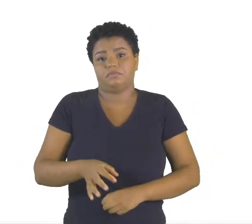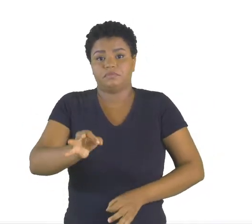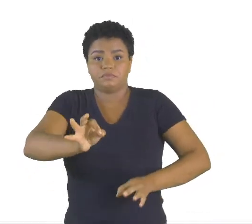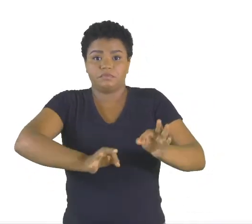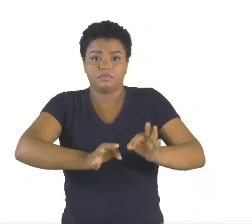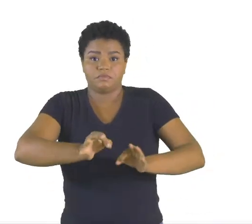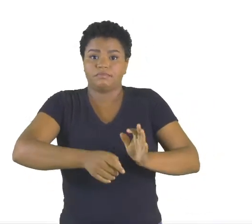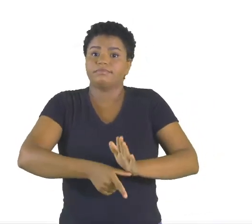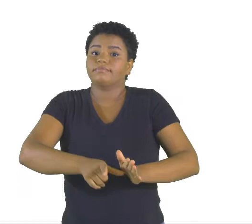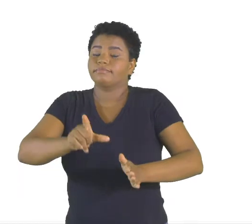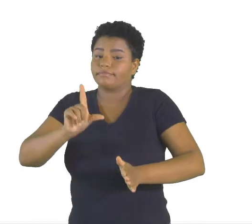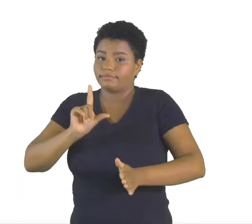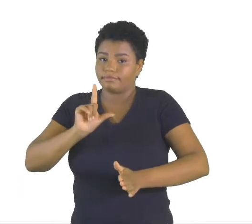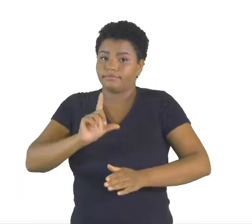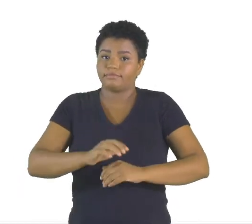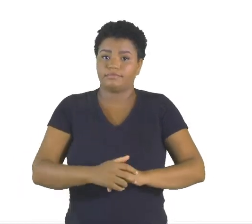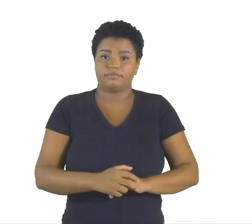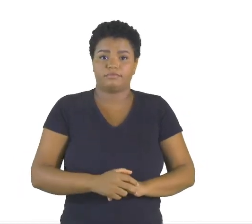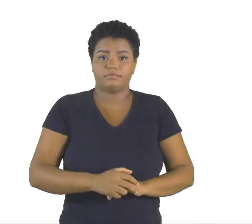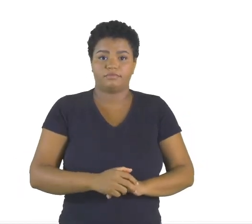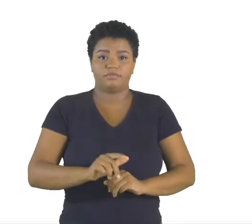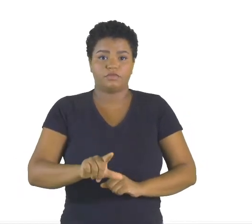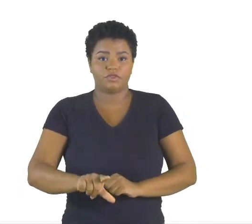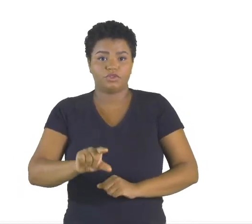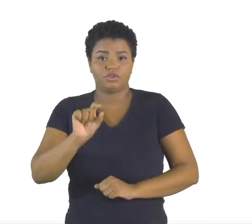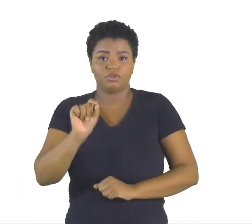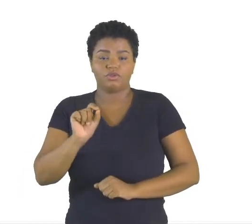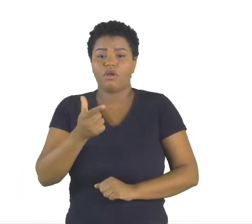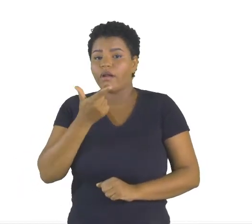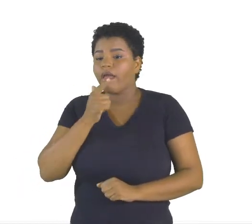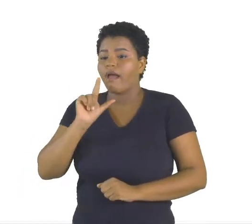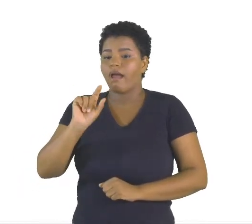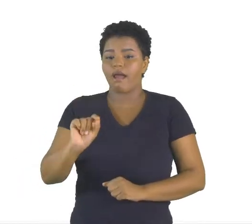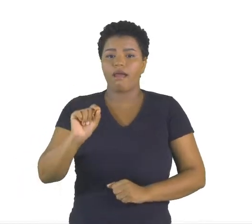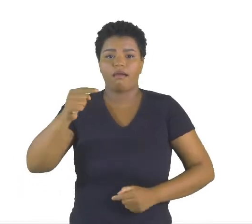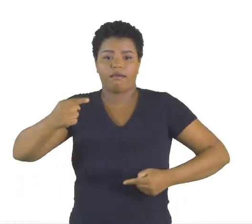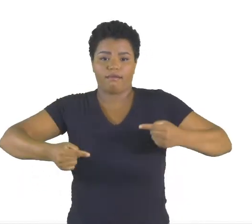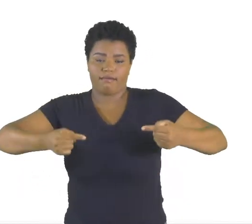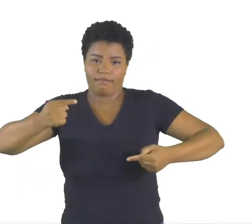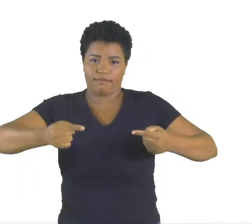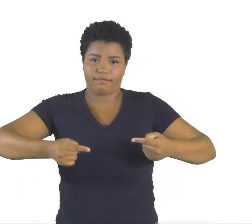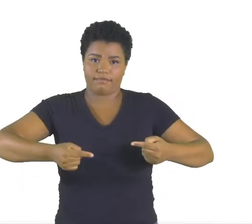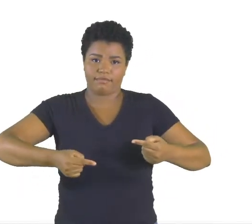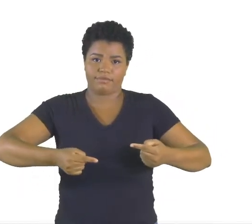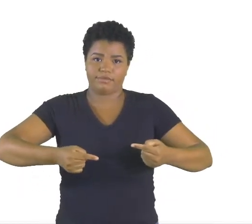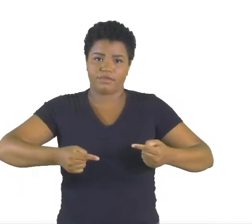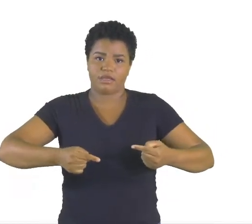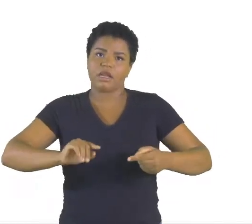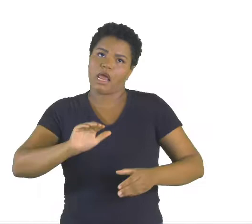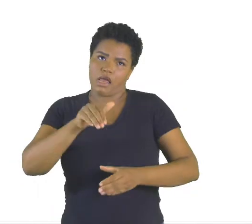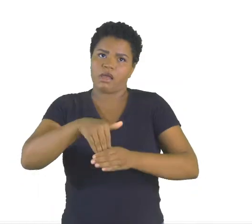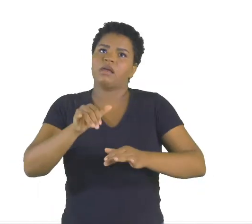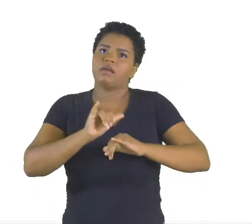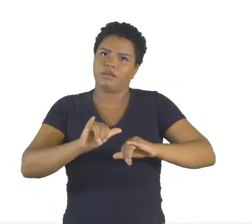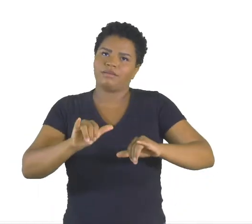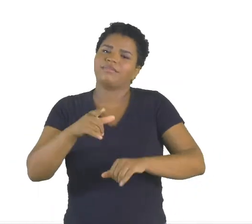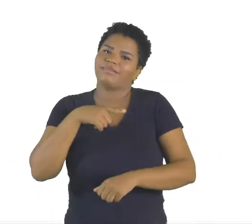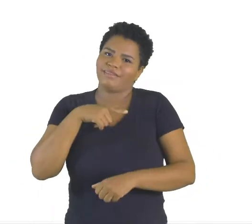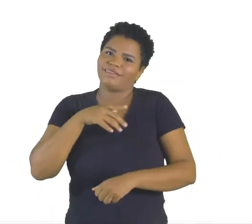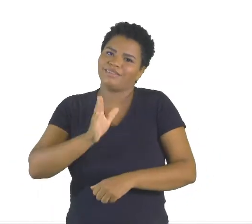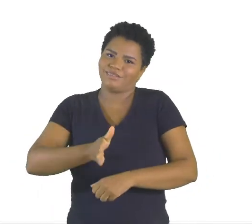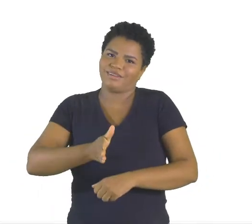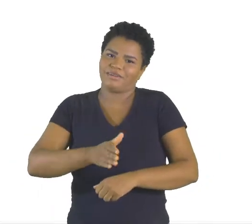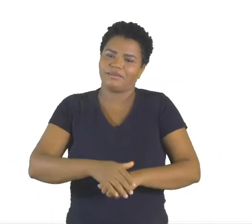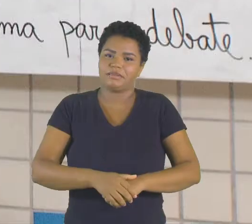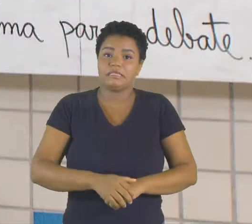organizadas antes. Ele vai escolher os debatedores, que no caso da eleição em si já tem, né? Mas se